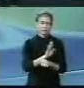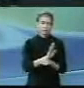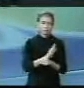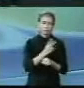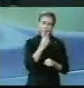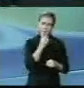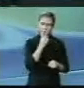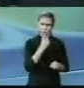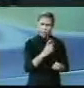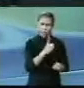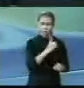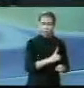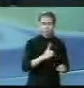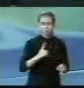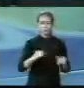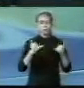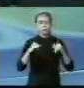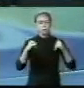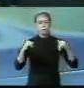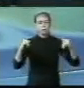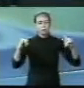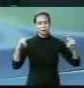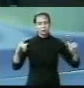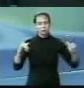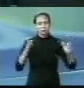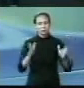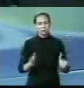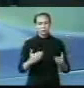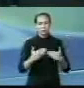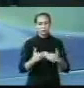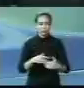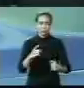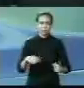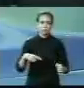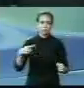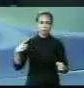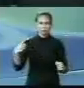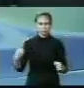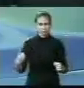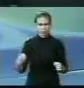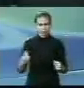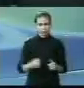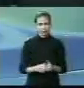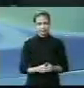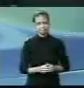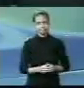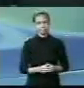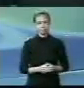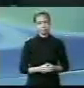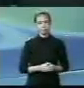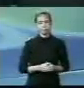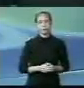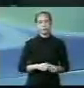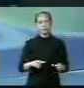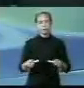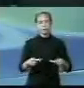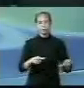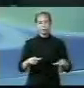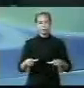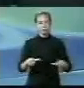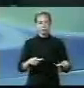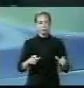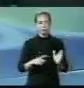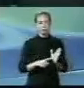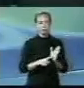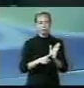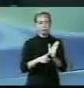redes que aquele pacote se destina. Então, dessa maneira, ele vai estar agindo como um roteador, indicando o caminho